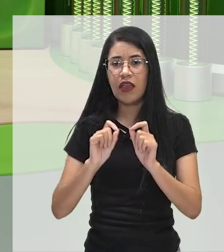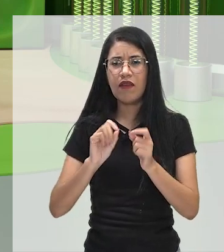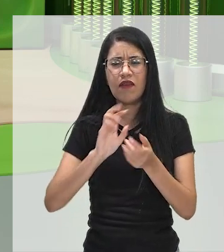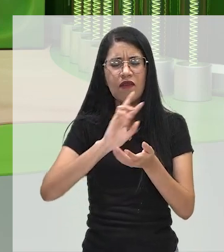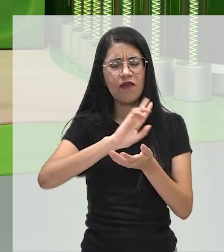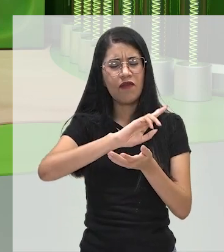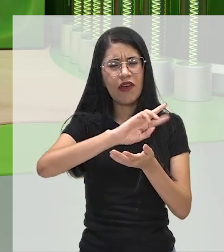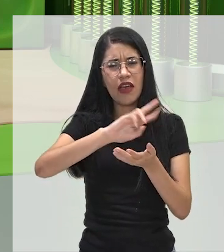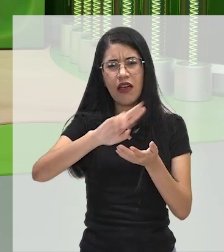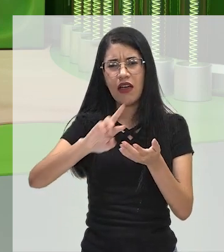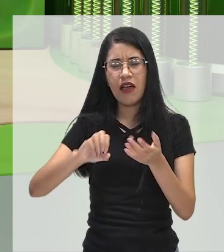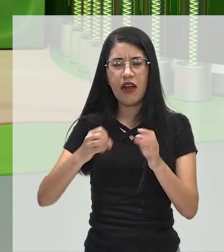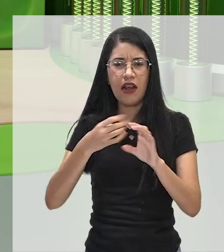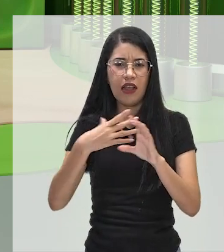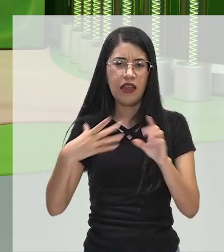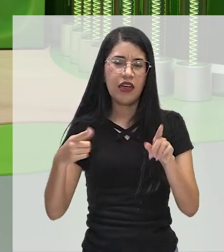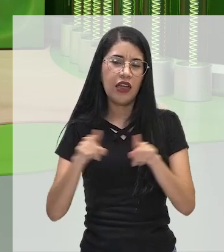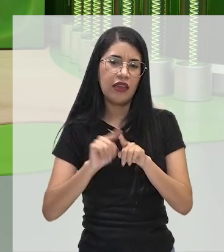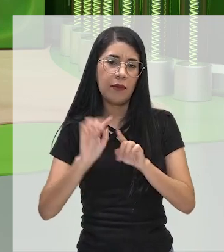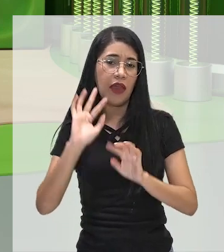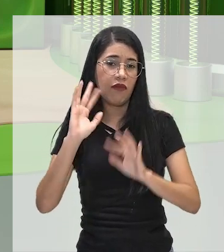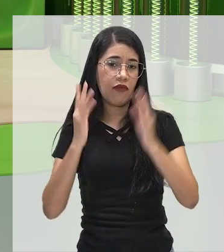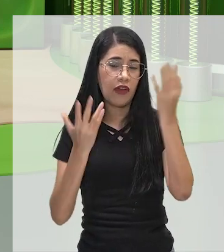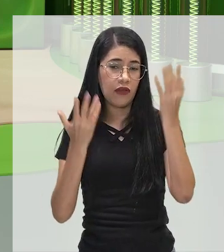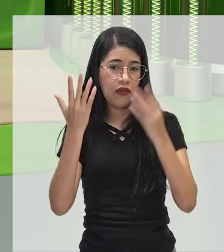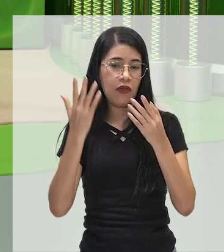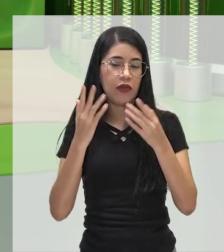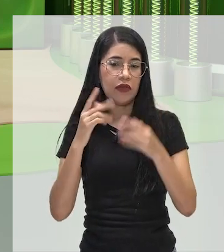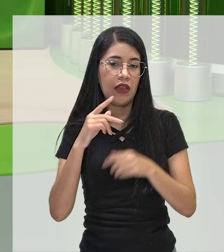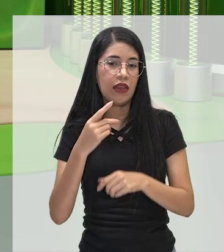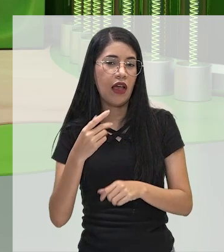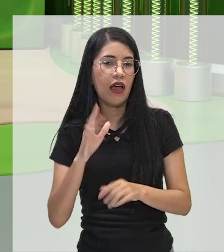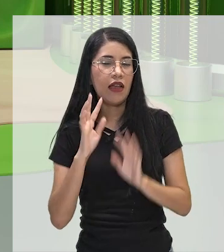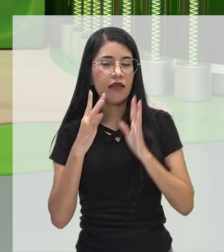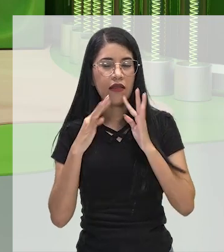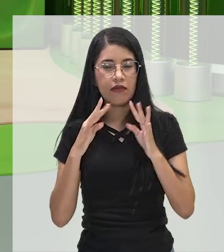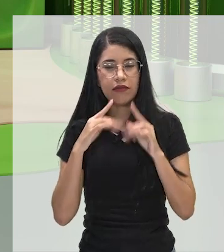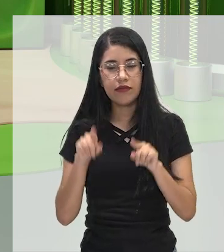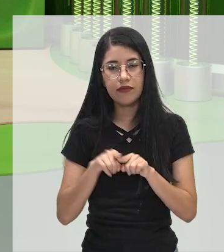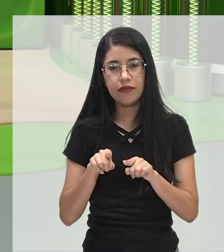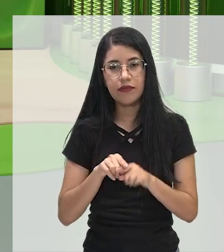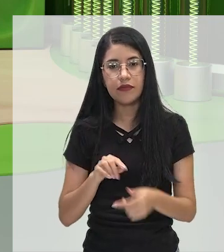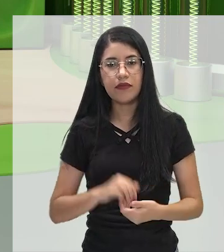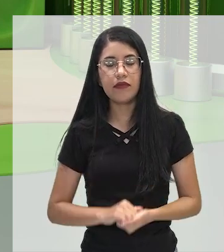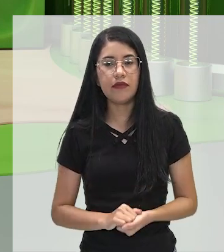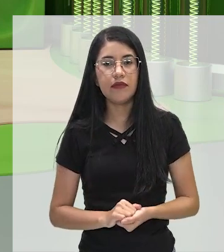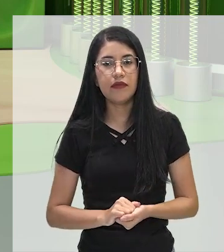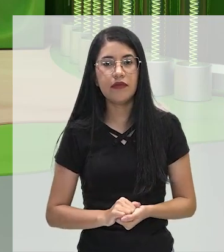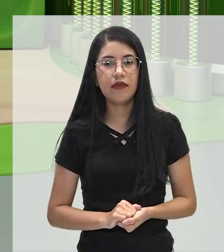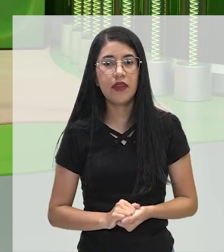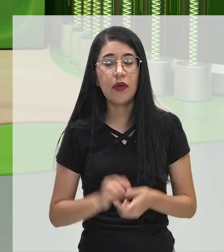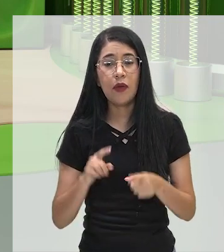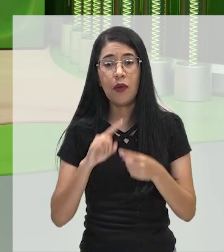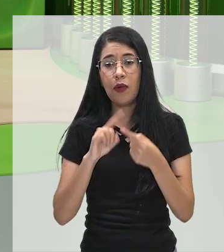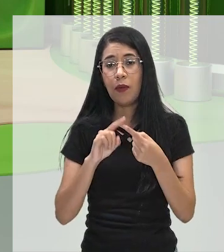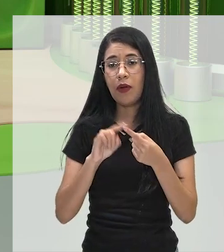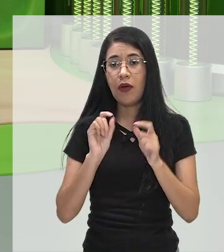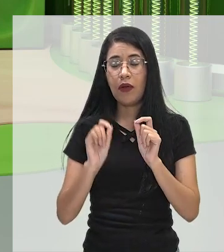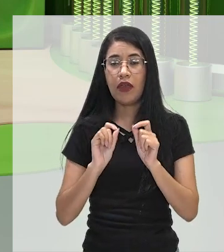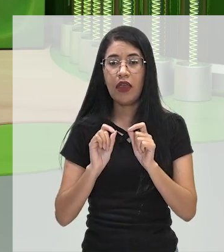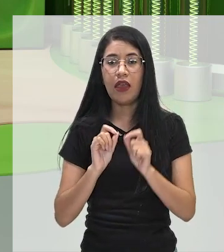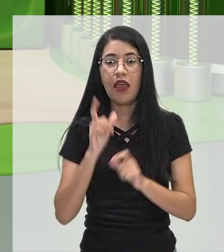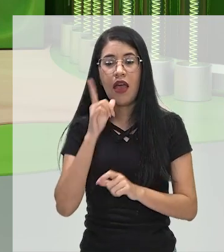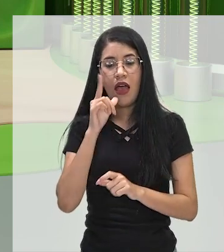diversos aspectos e alguns fenômenos que acontecem aqui no nosso planeta Terra. O primeiro que a gente vai observar é justamente a ocorrência